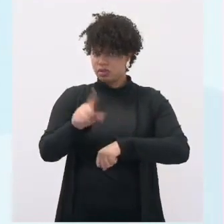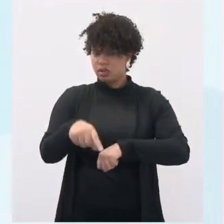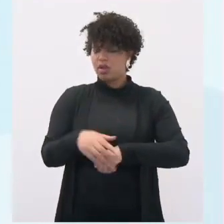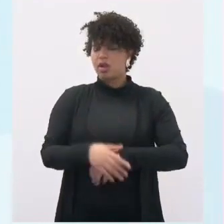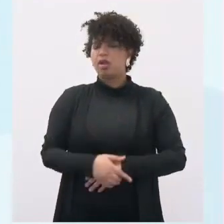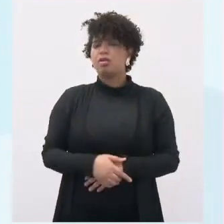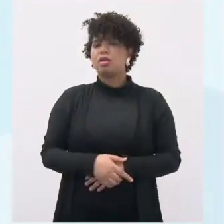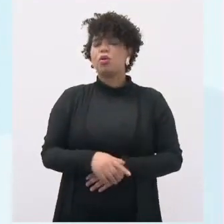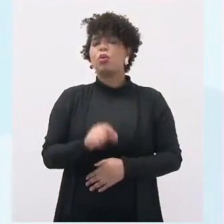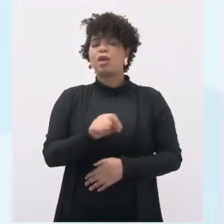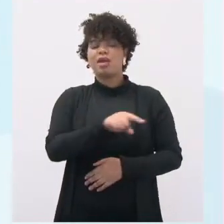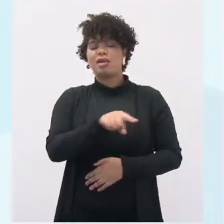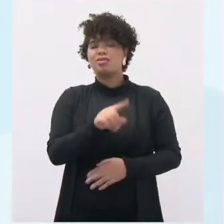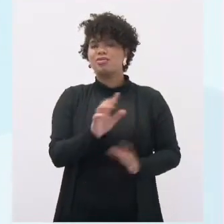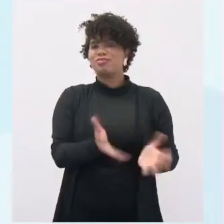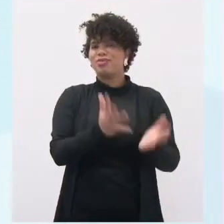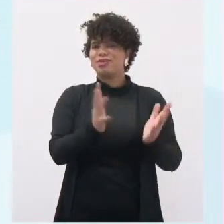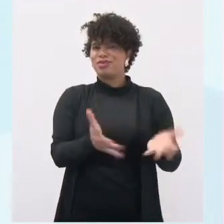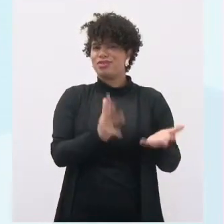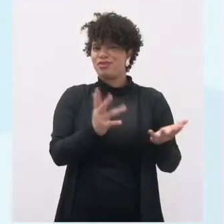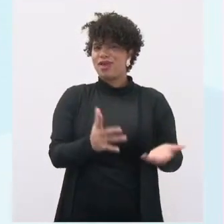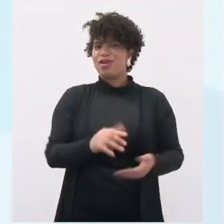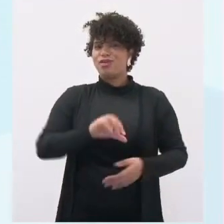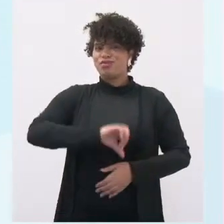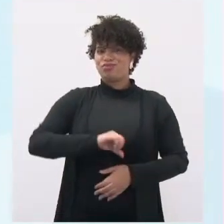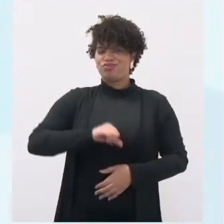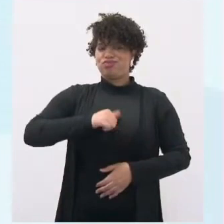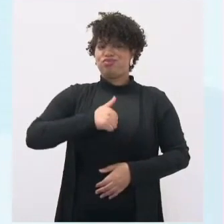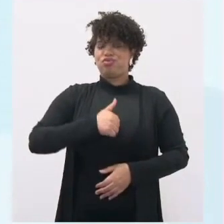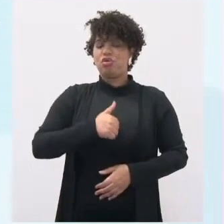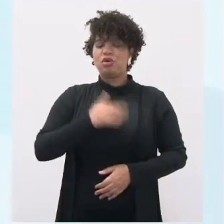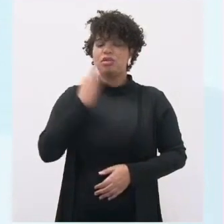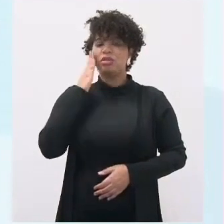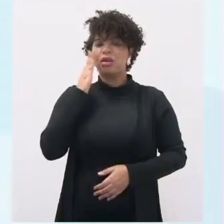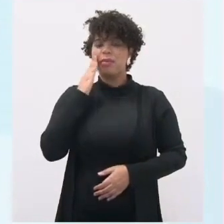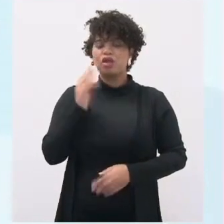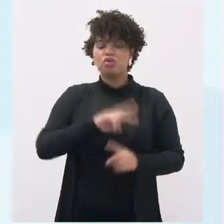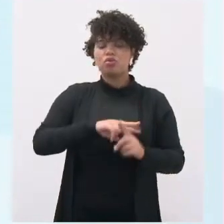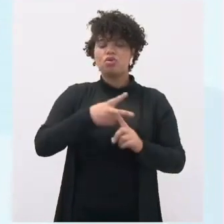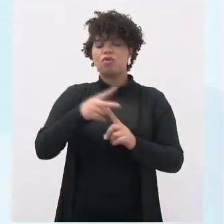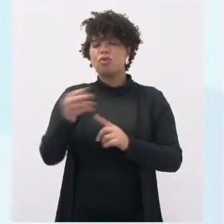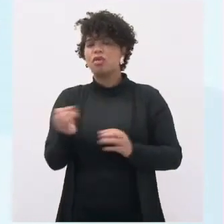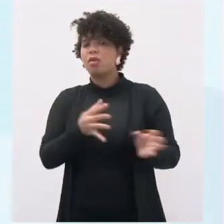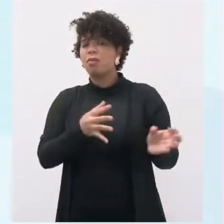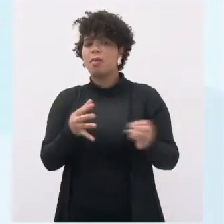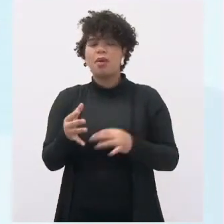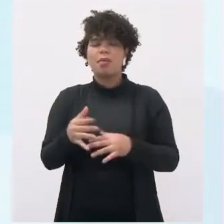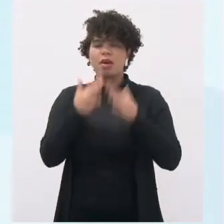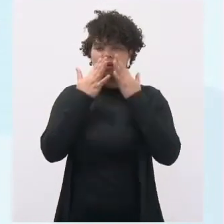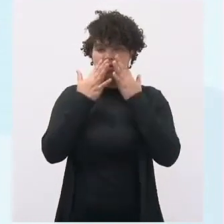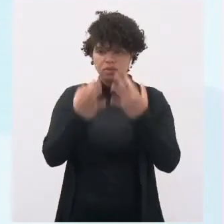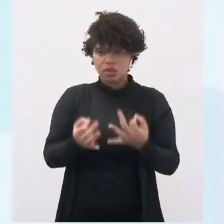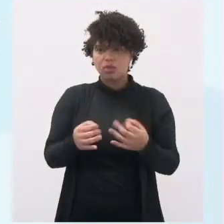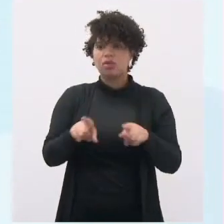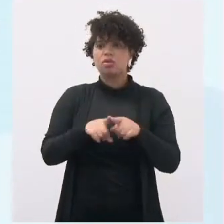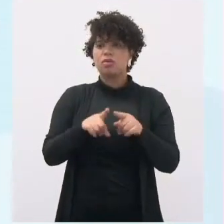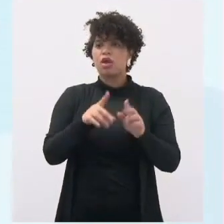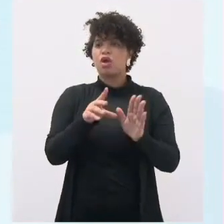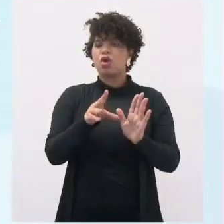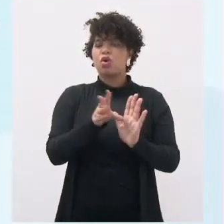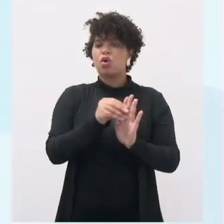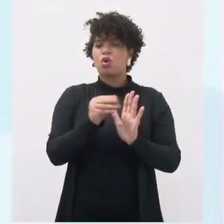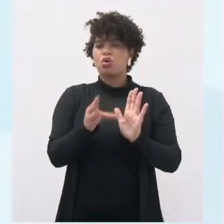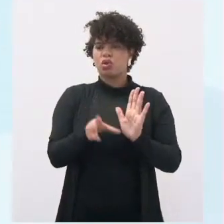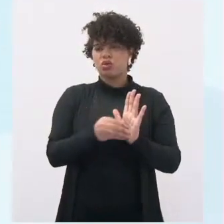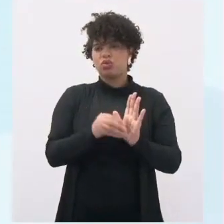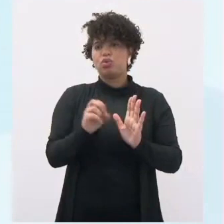mais motivados e atentos às novidades da sua área, a melhoria na qualidade do conteúdo e melhor conectado